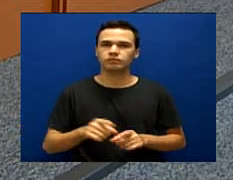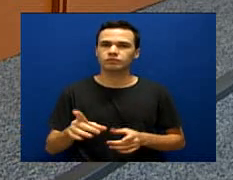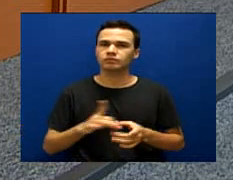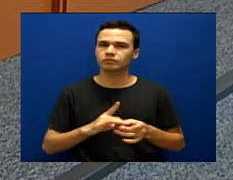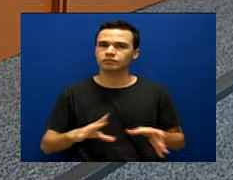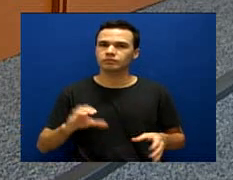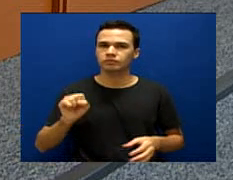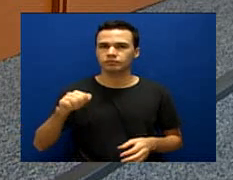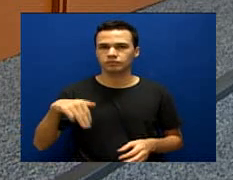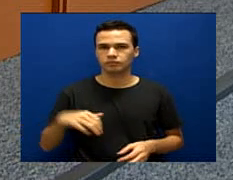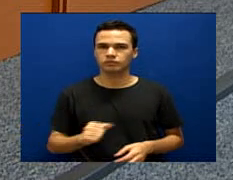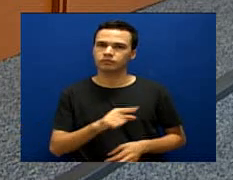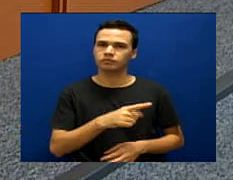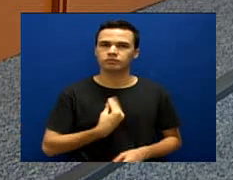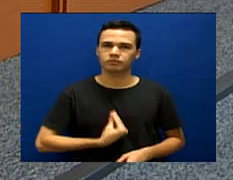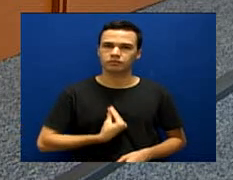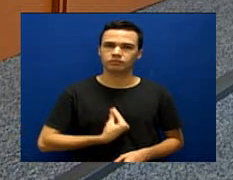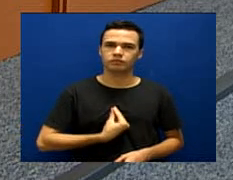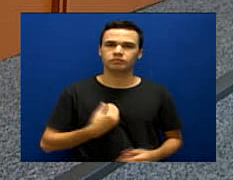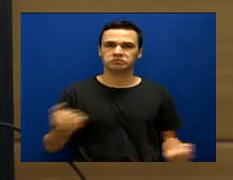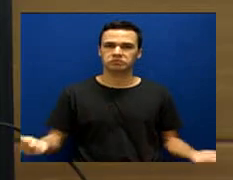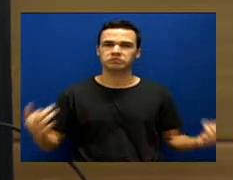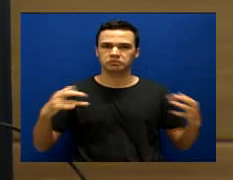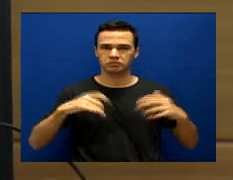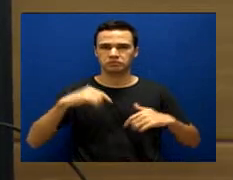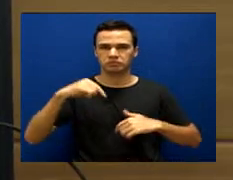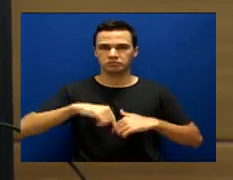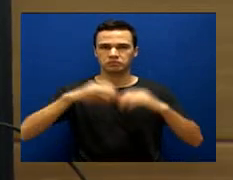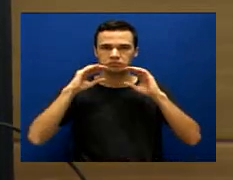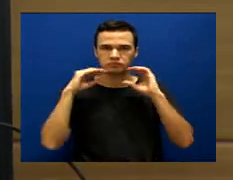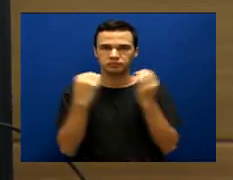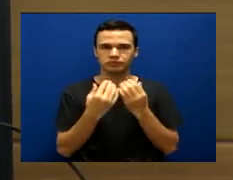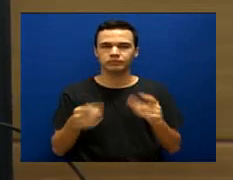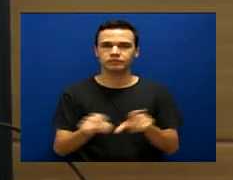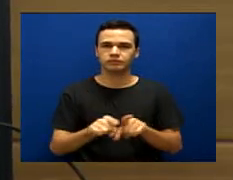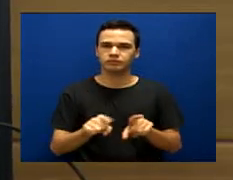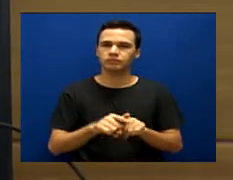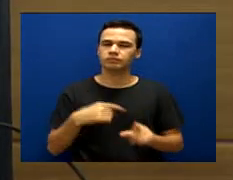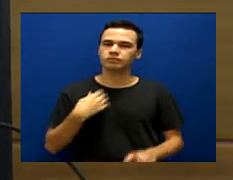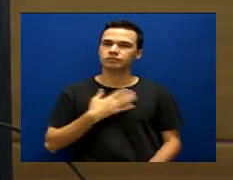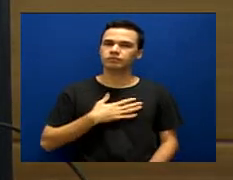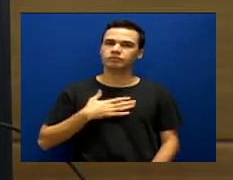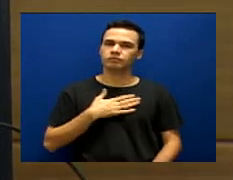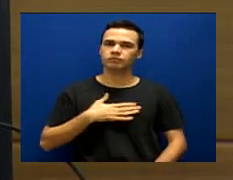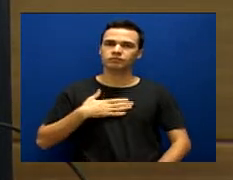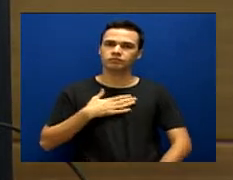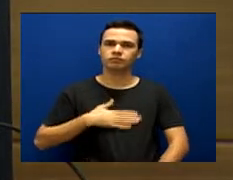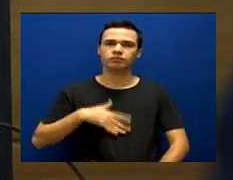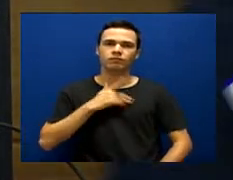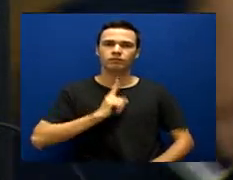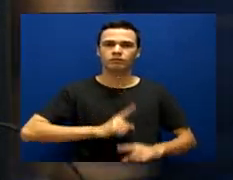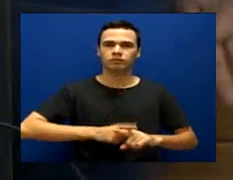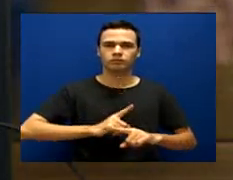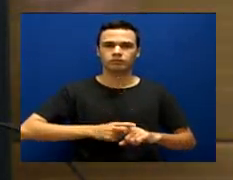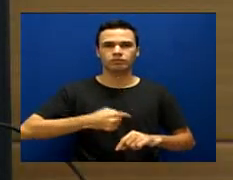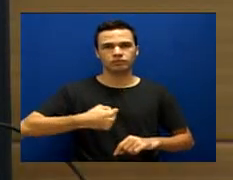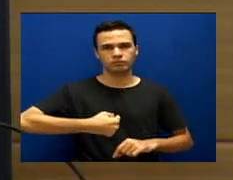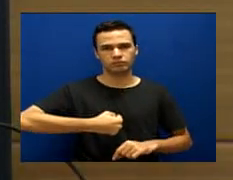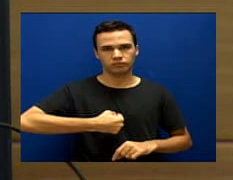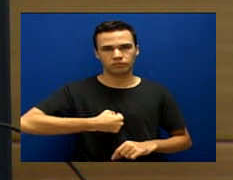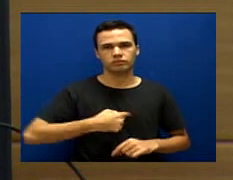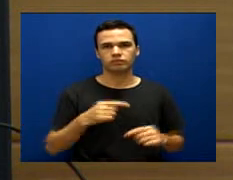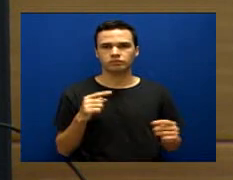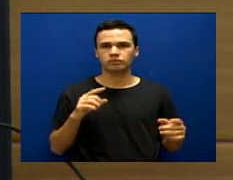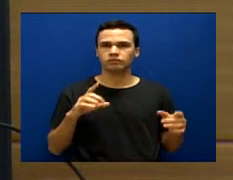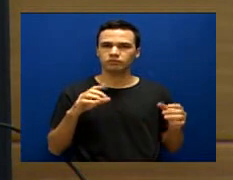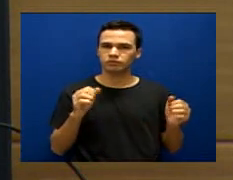instituição SEMA de estar aqui nesse momento. Me sinto à vontade, porque é aqui eu faço